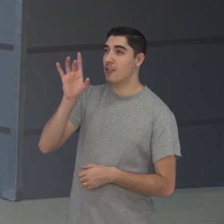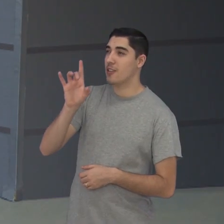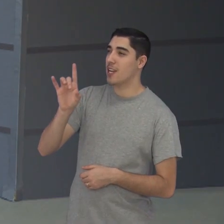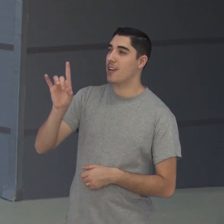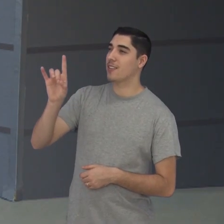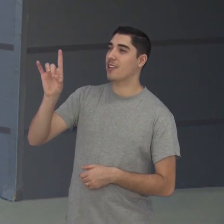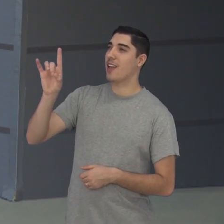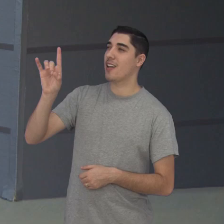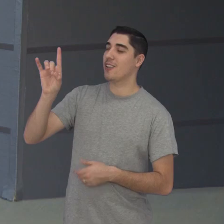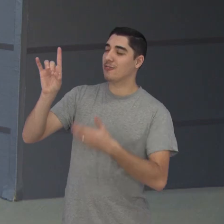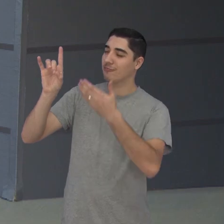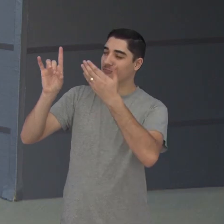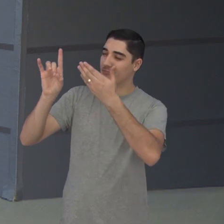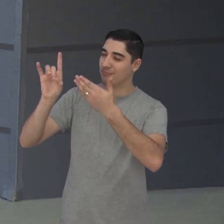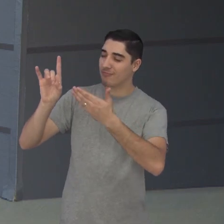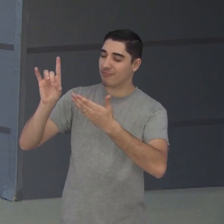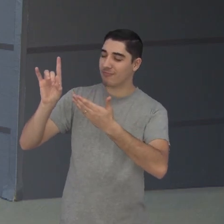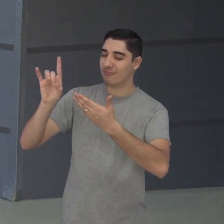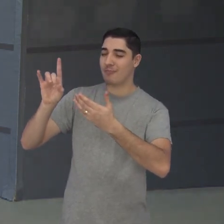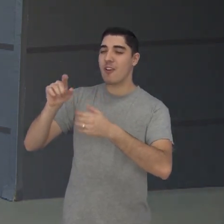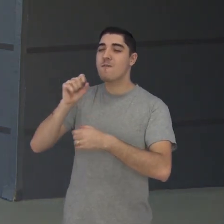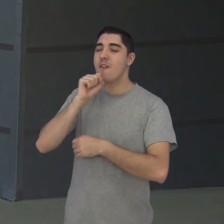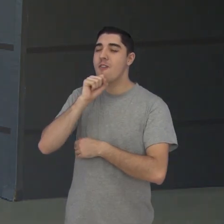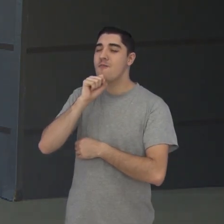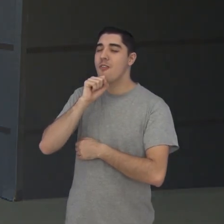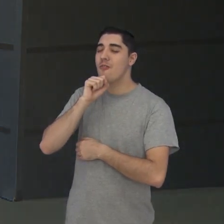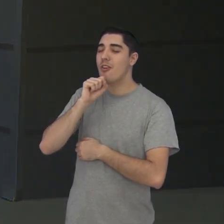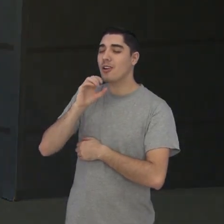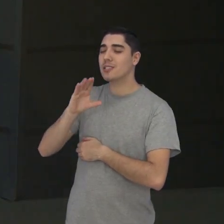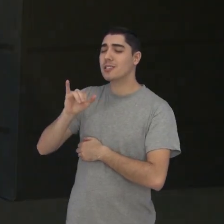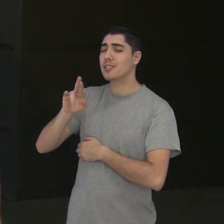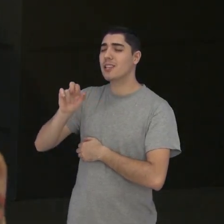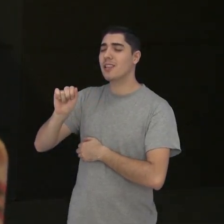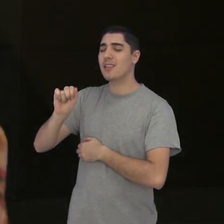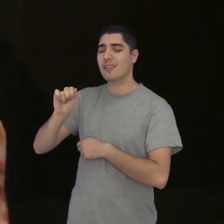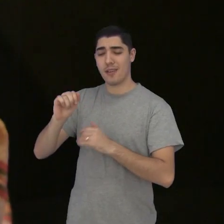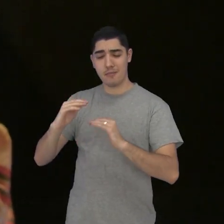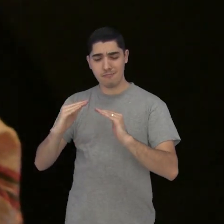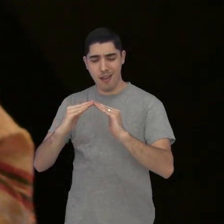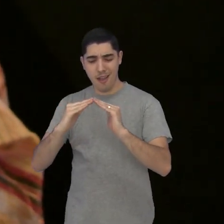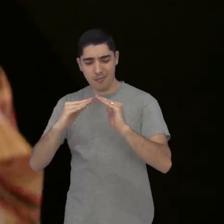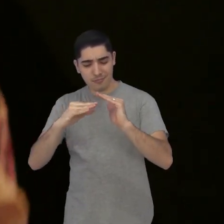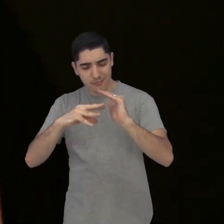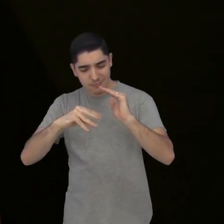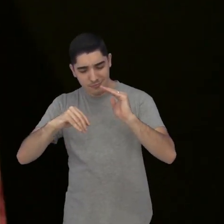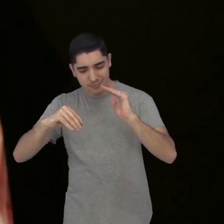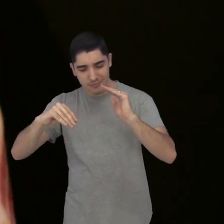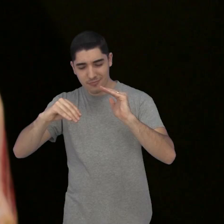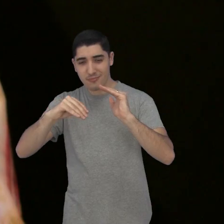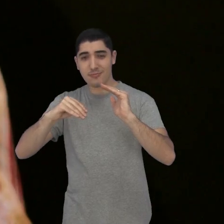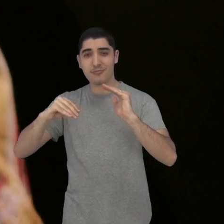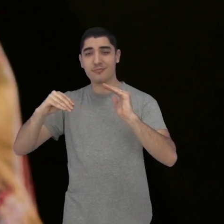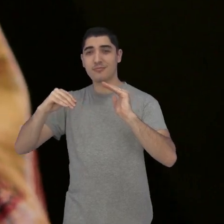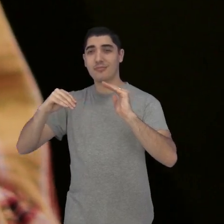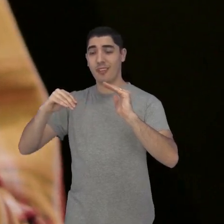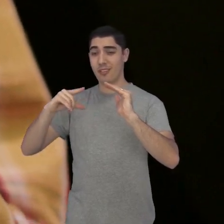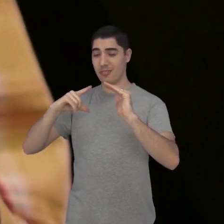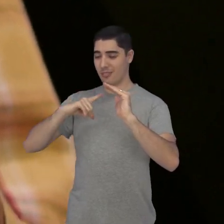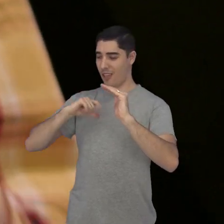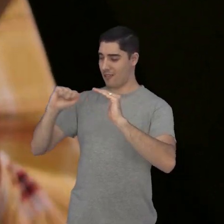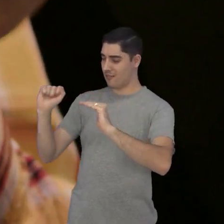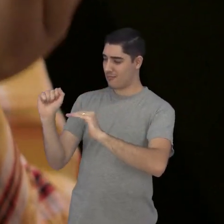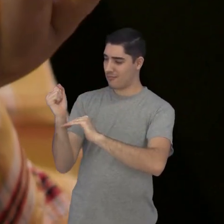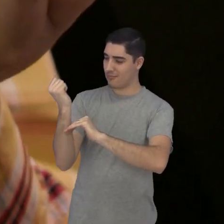Adeus, Guacira, meu pedacinho de terra, meu pé